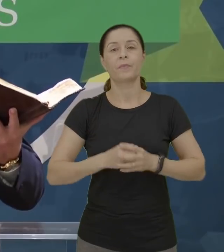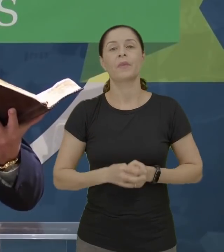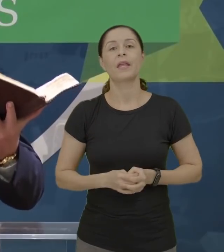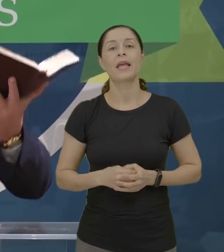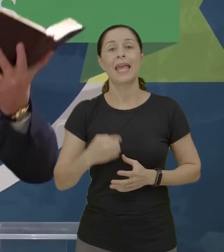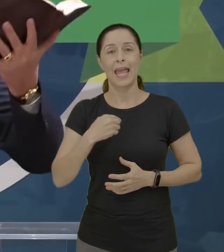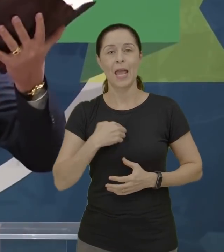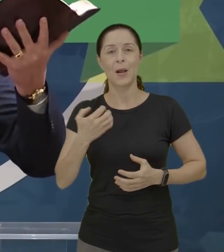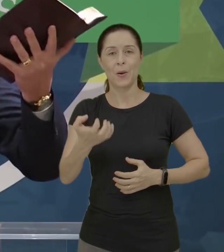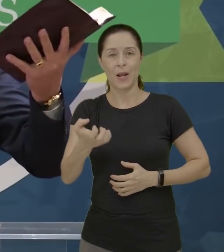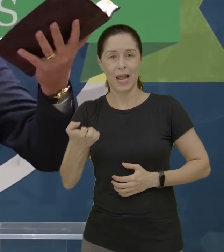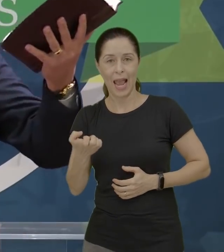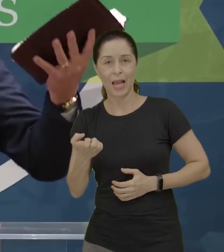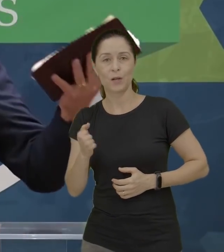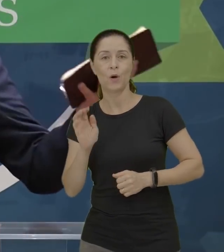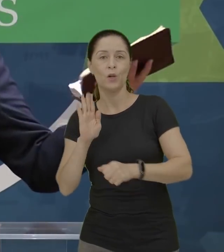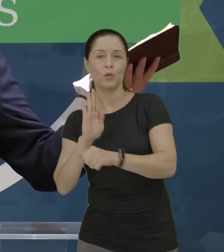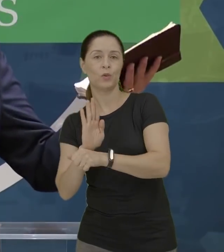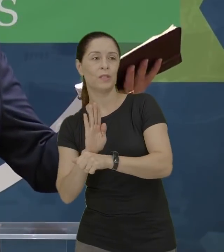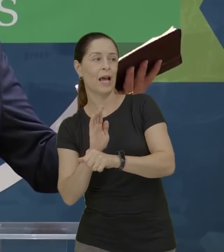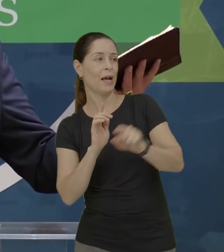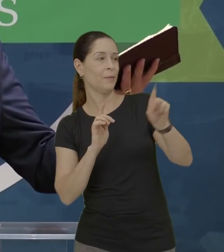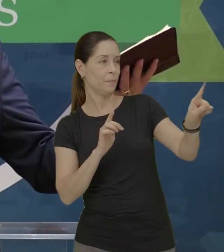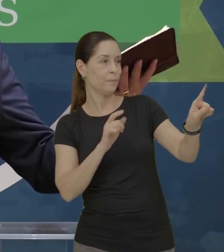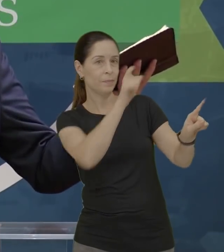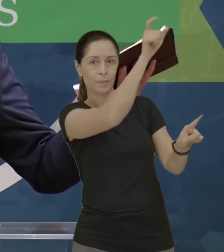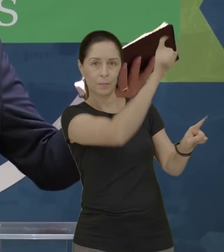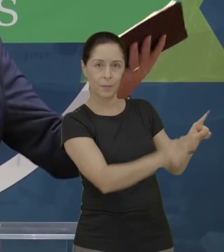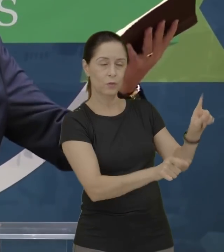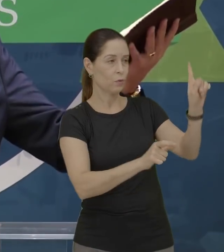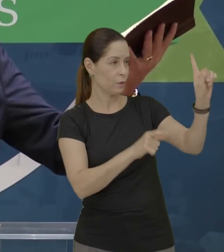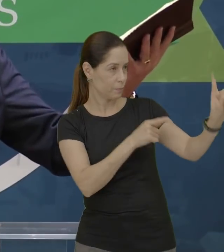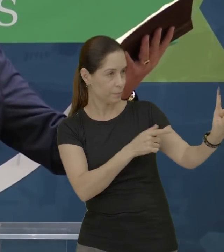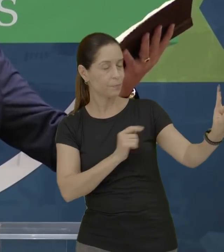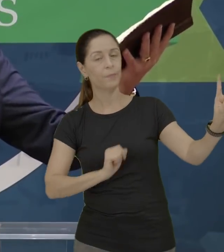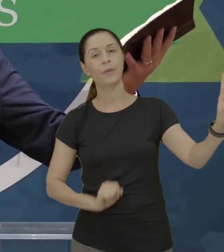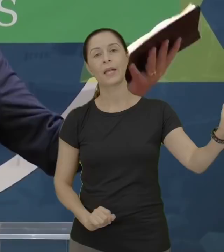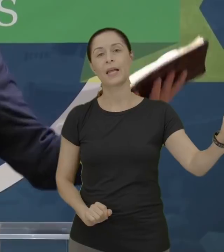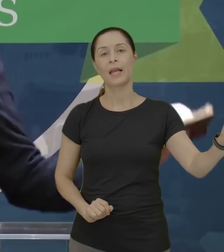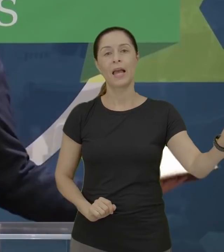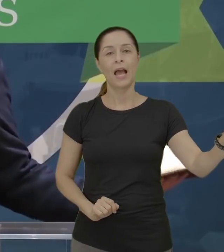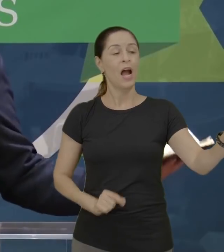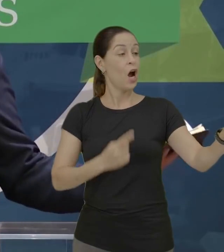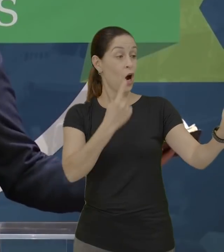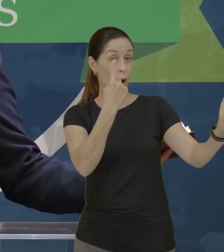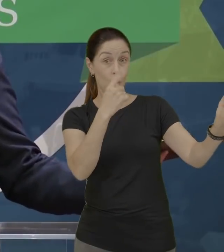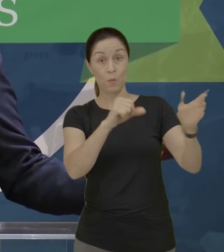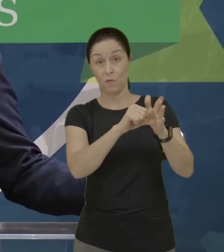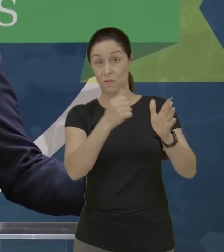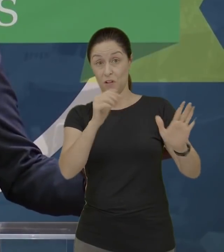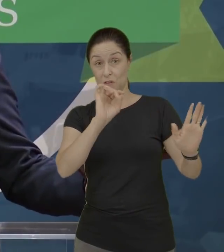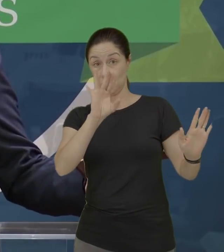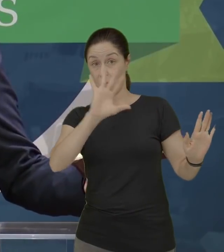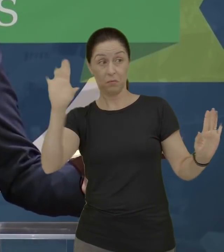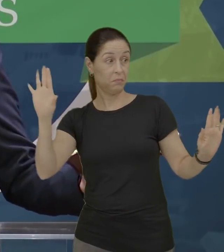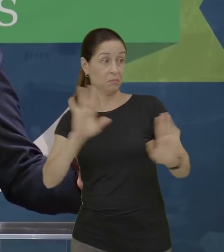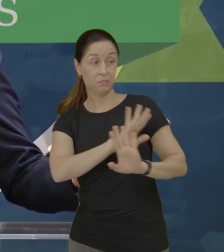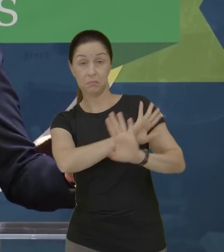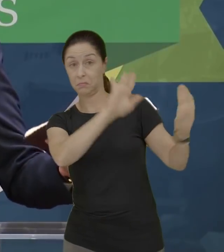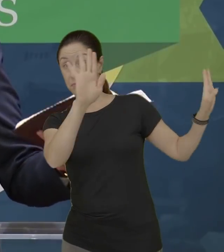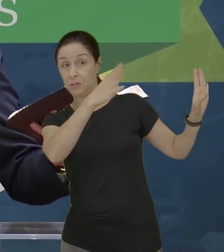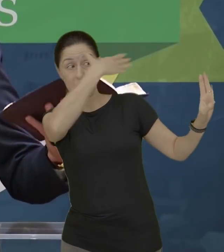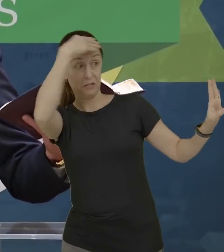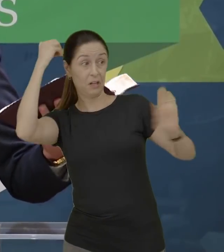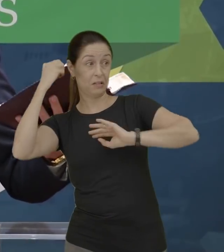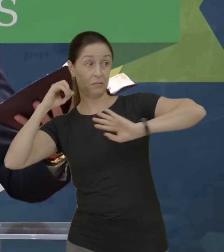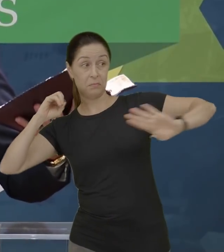próximo num momento pontual e depois afrouxar as mãos,